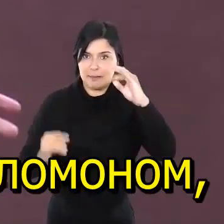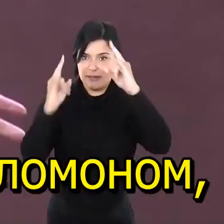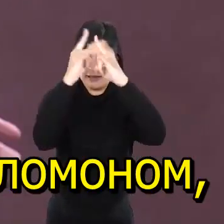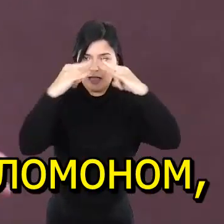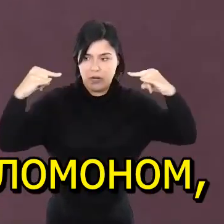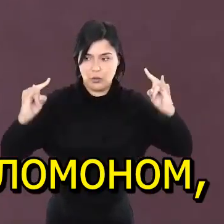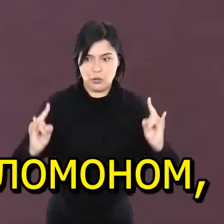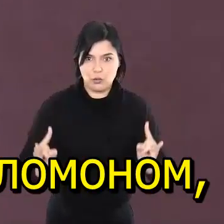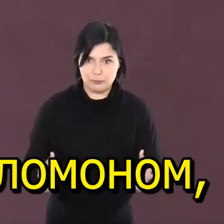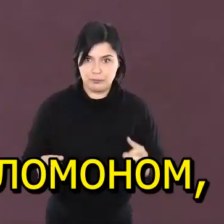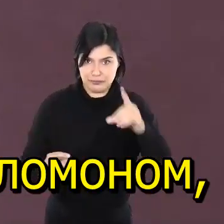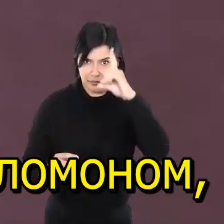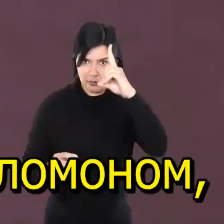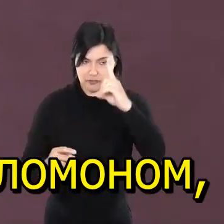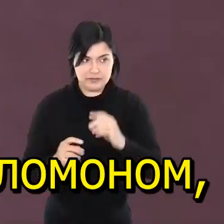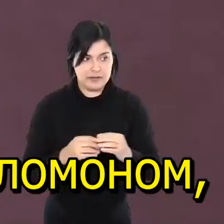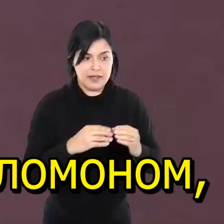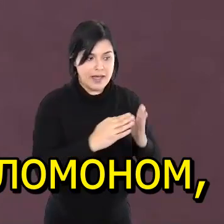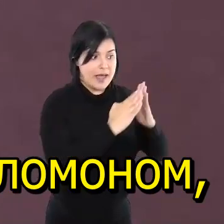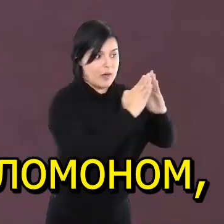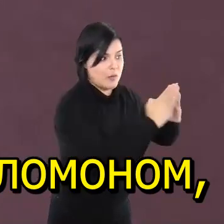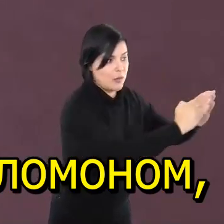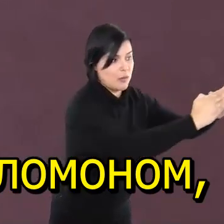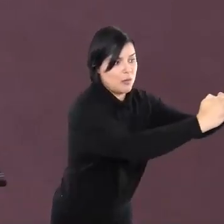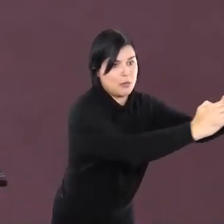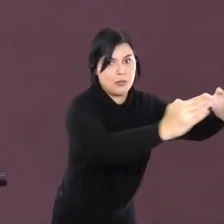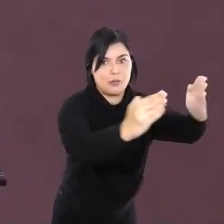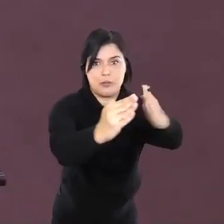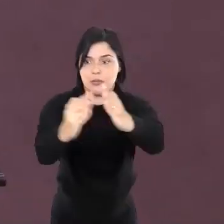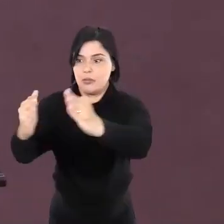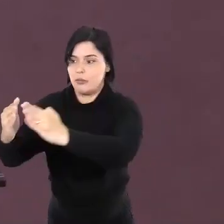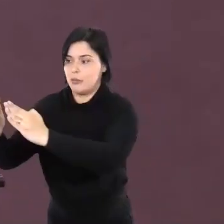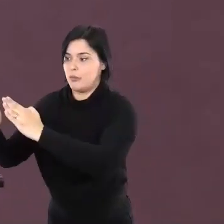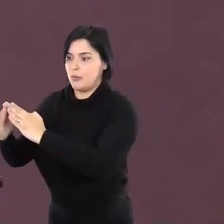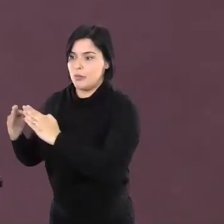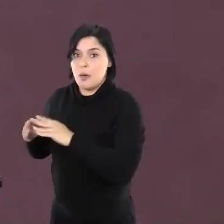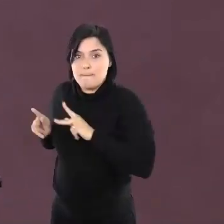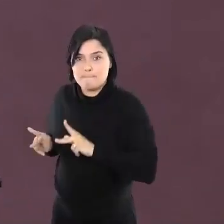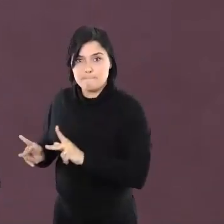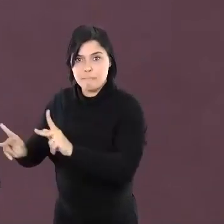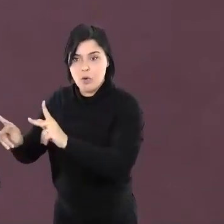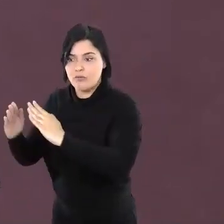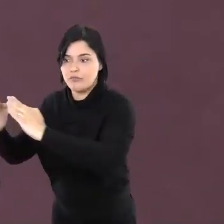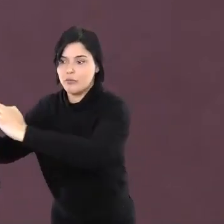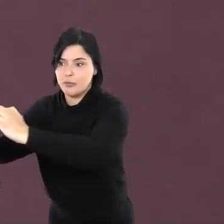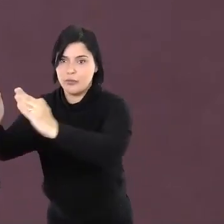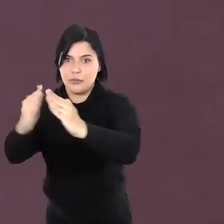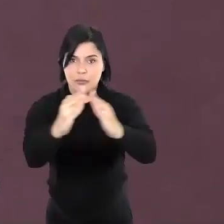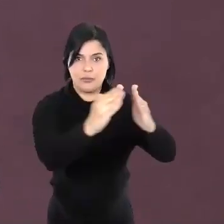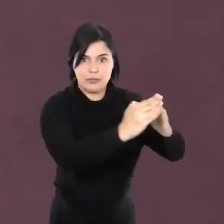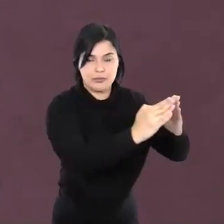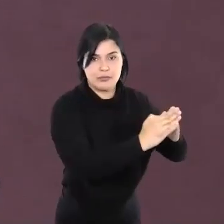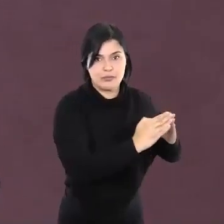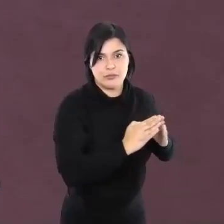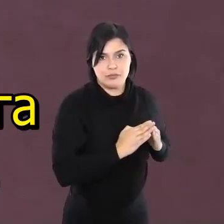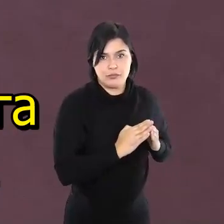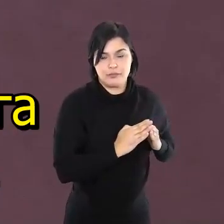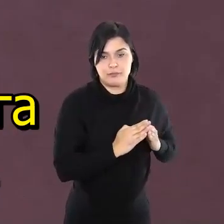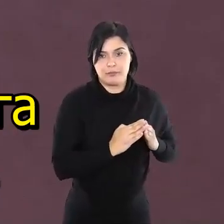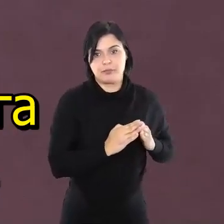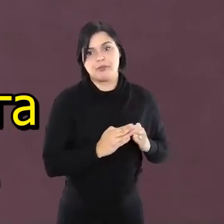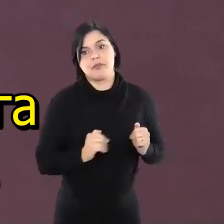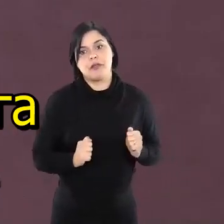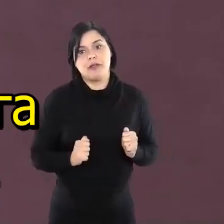Depois vem o templo, construído por Salomão, e há a manifestação da presença de Deus ali também.